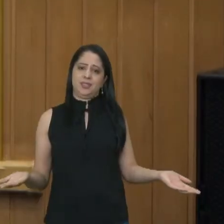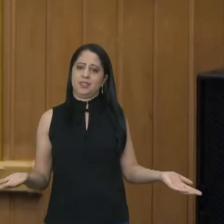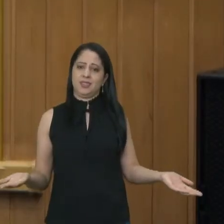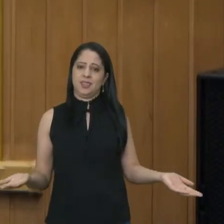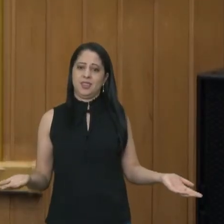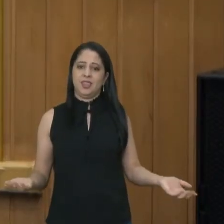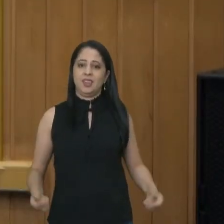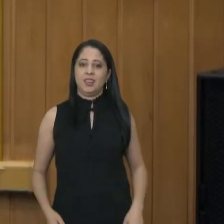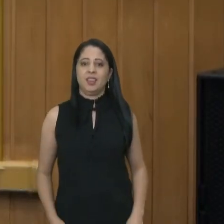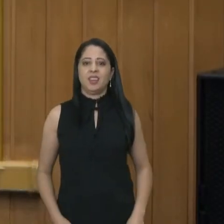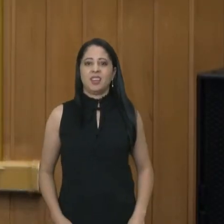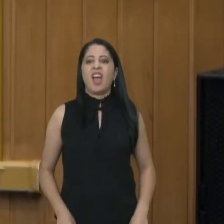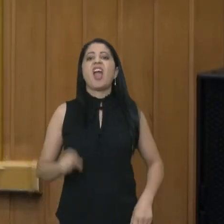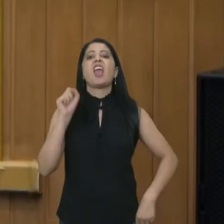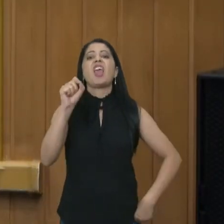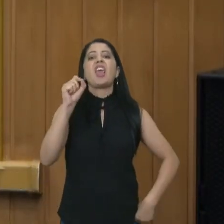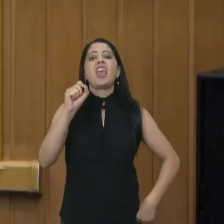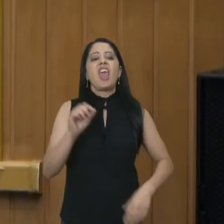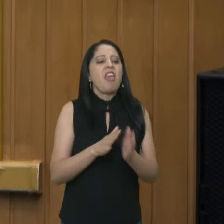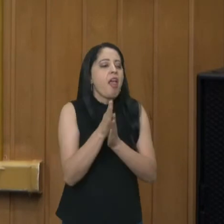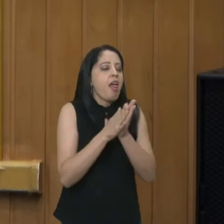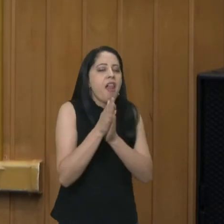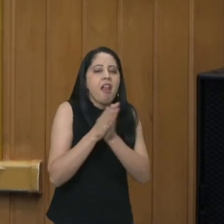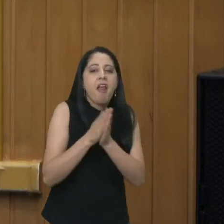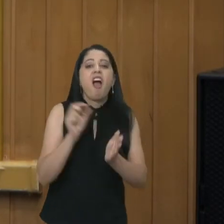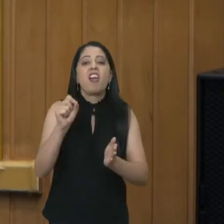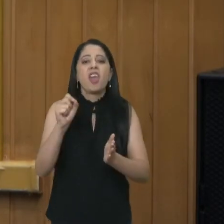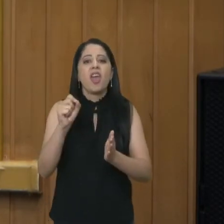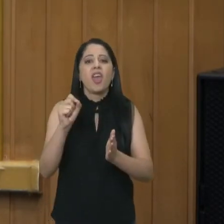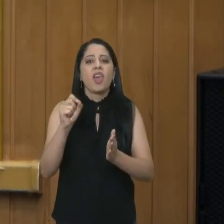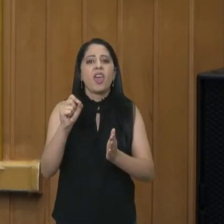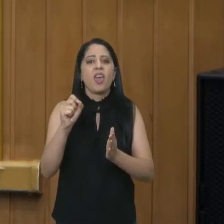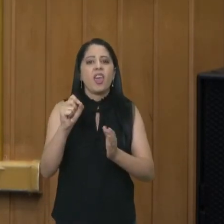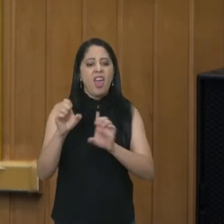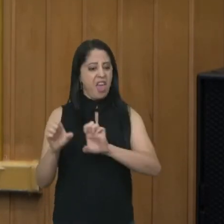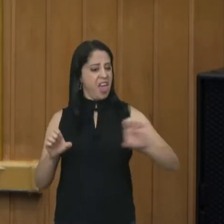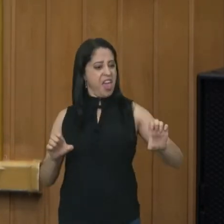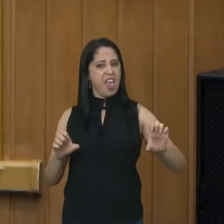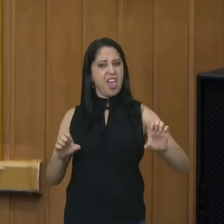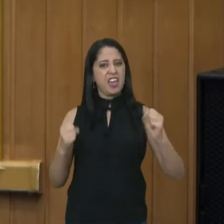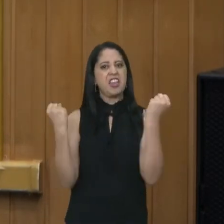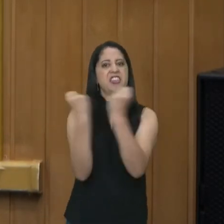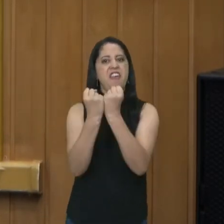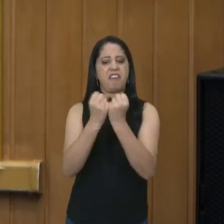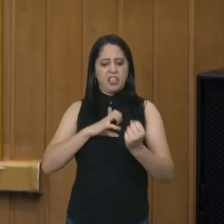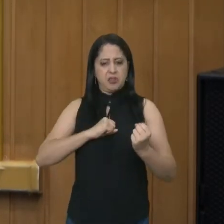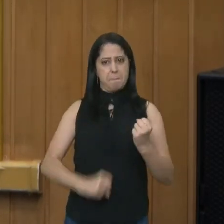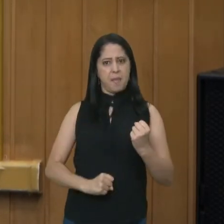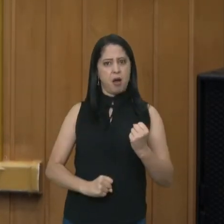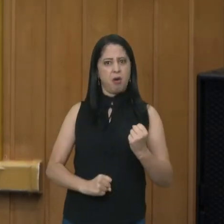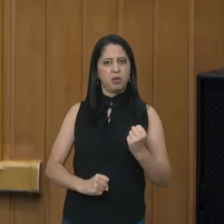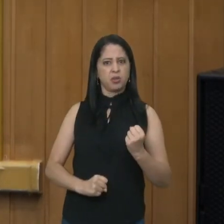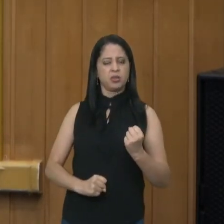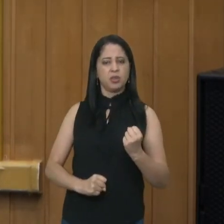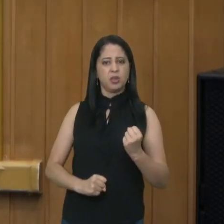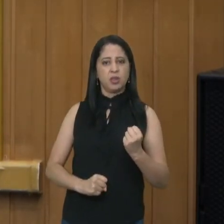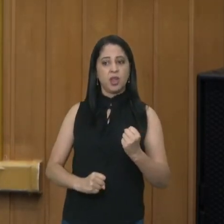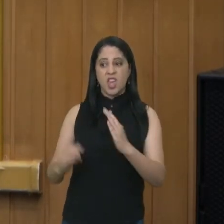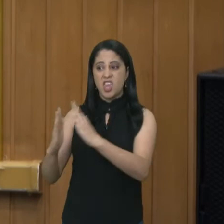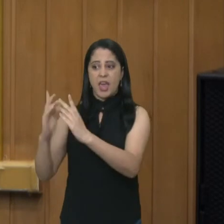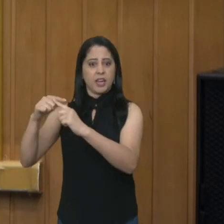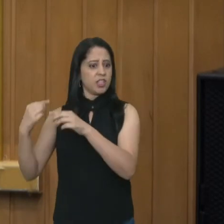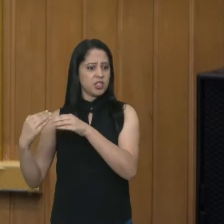Quem mais é oportunista é esse pessoal da esquerda que defende aborto, que defende tudo quanto é coisa que a igreja é